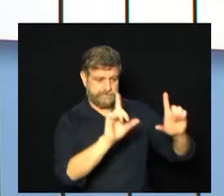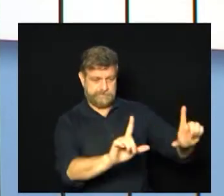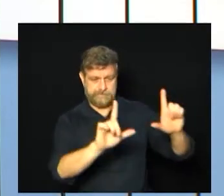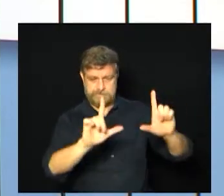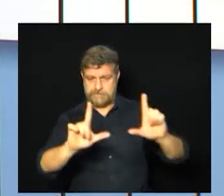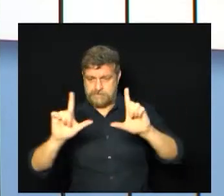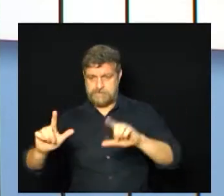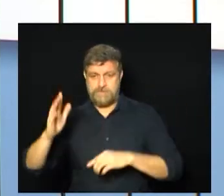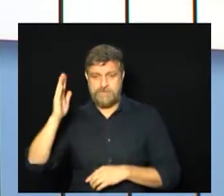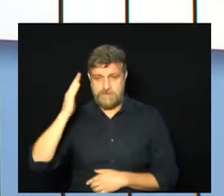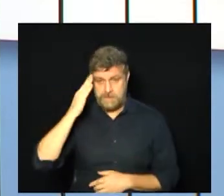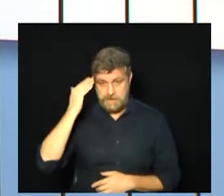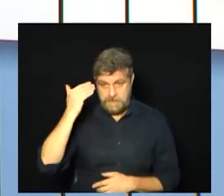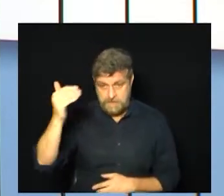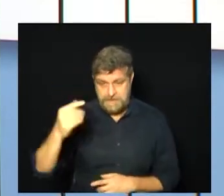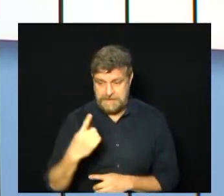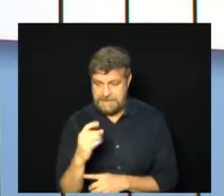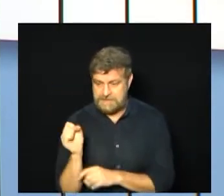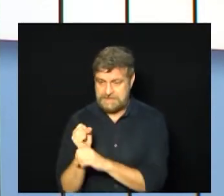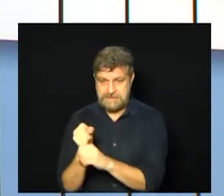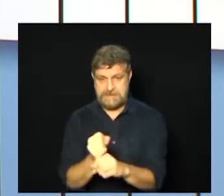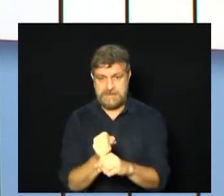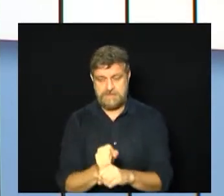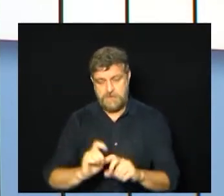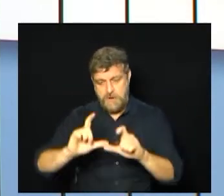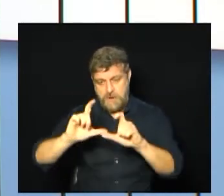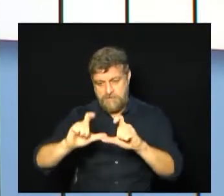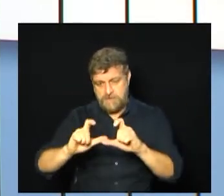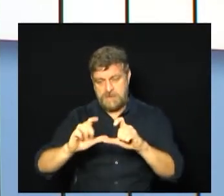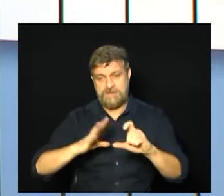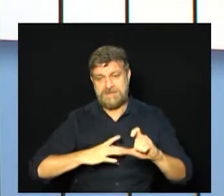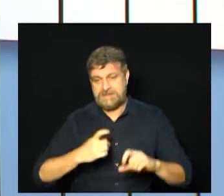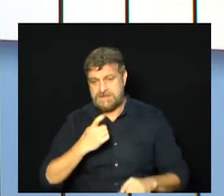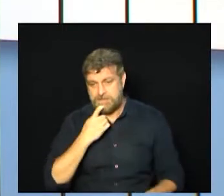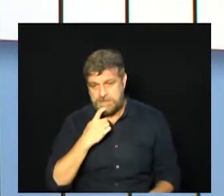em homenagem aos 100 anos do fotógrafo campineiro